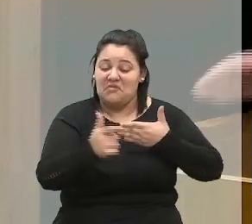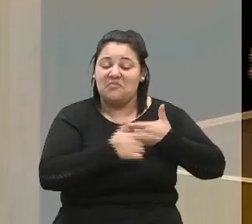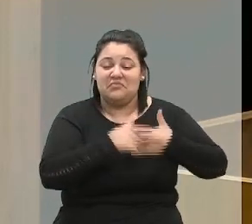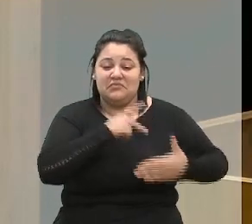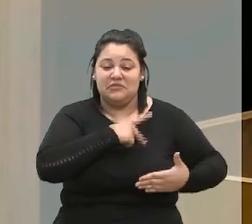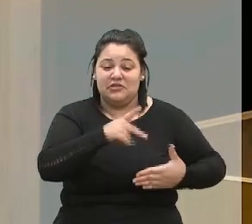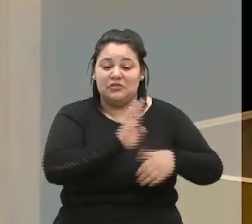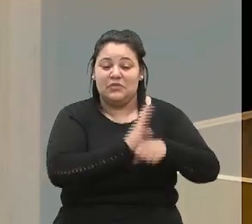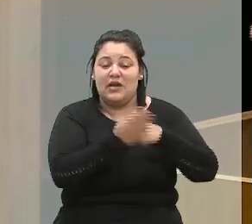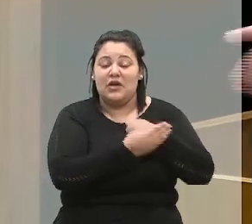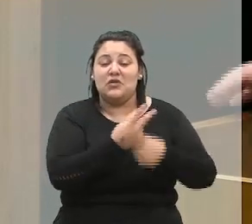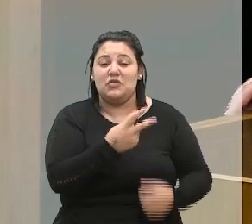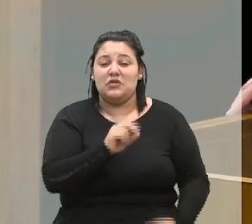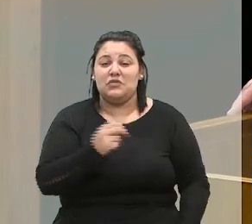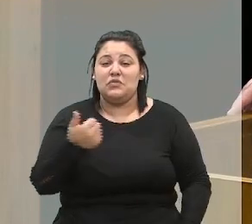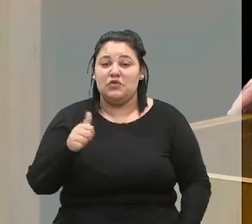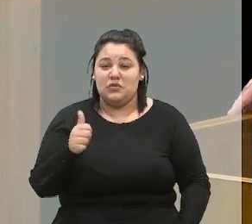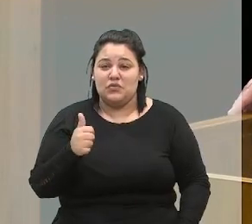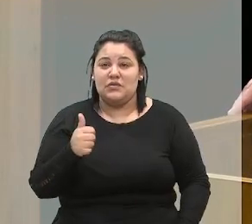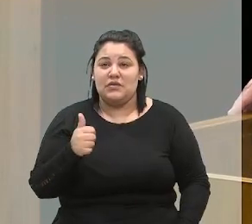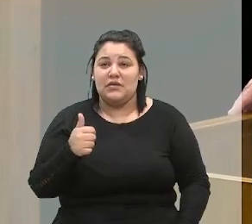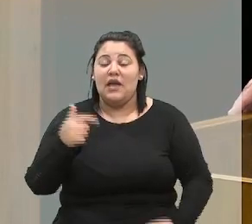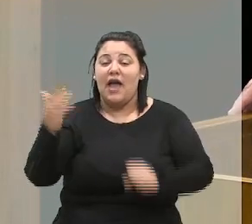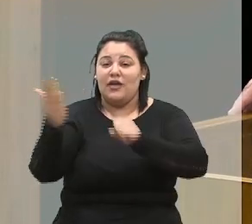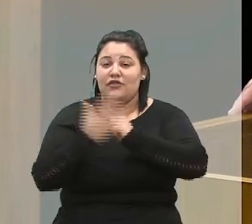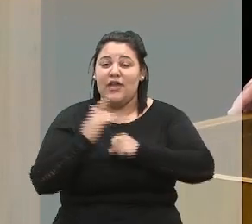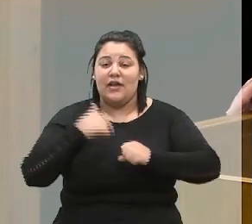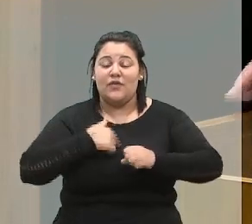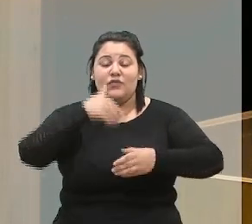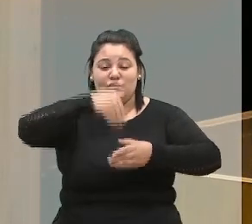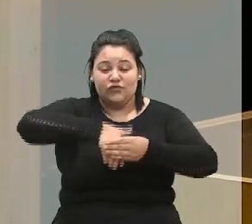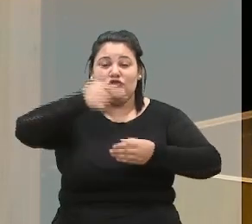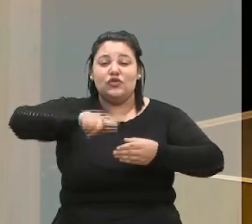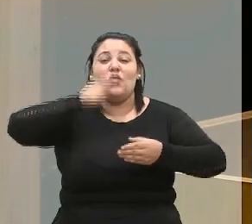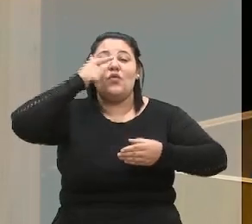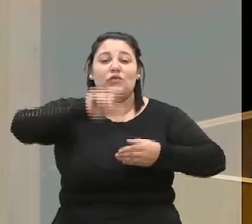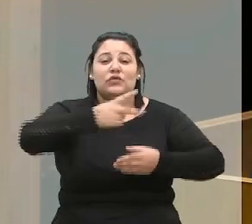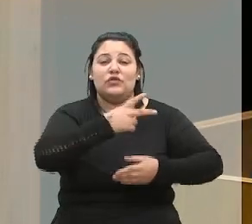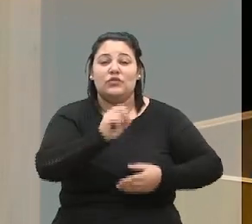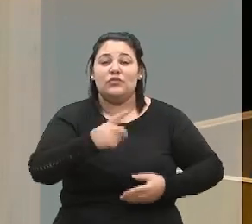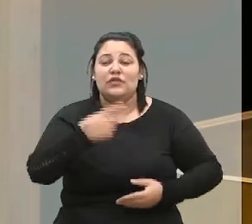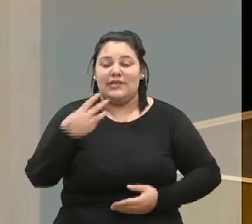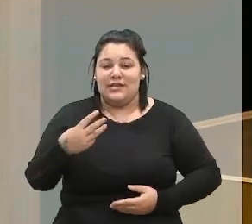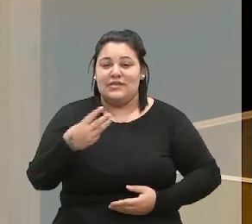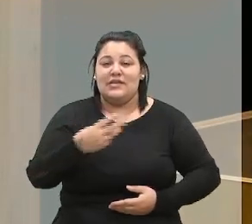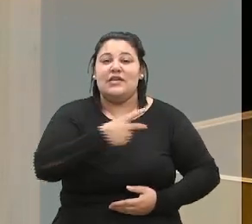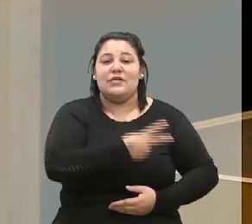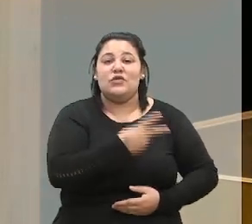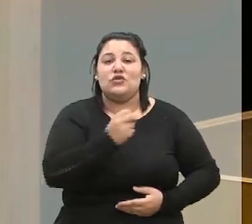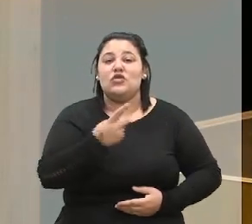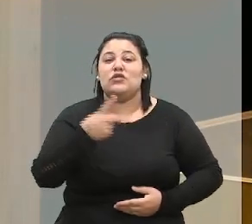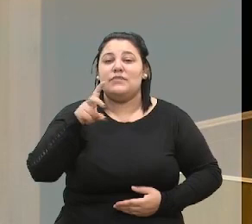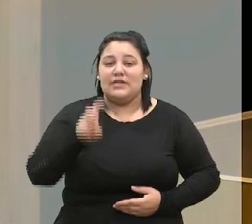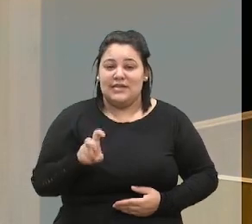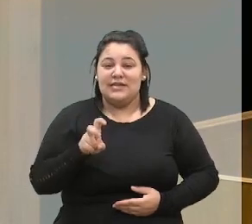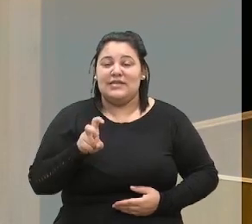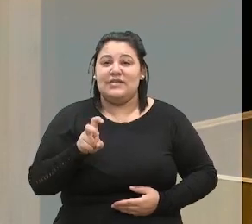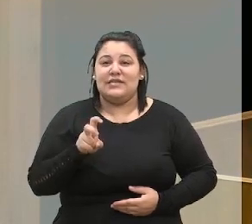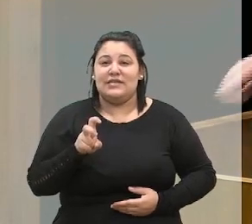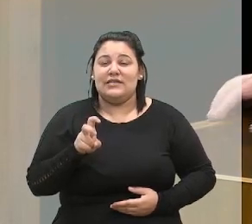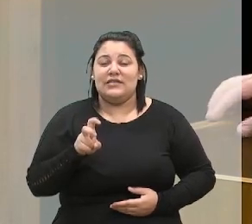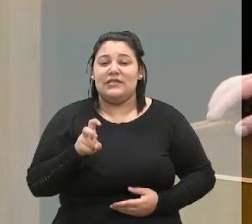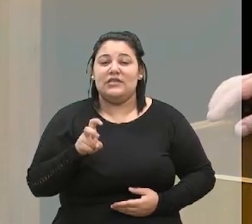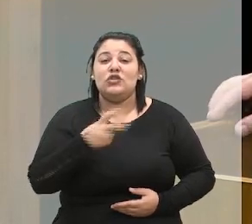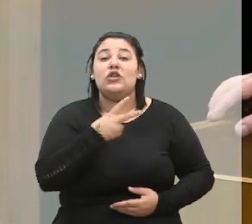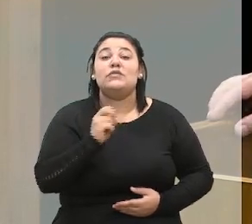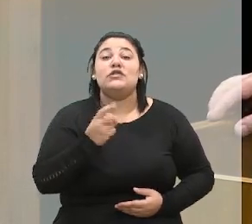me ajudaram a me reeleger em 2013, em 2015, 2017,